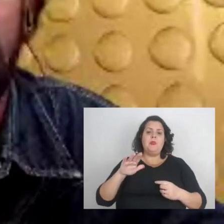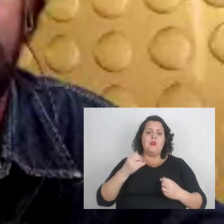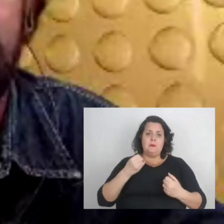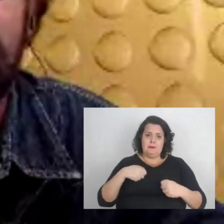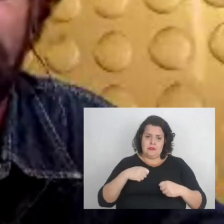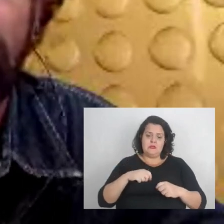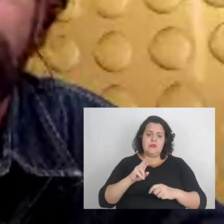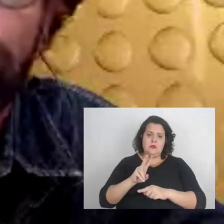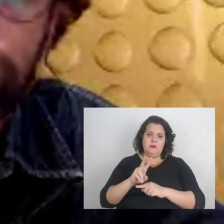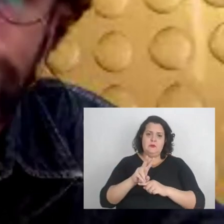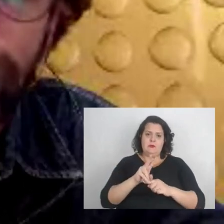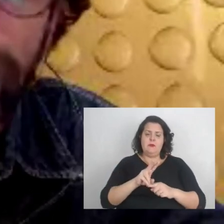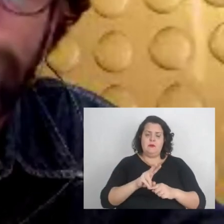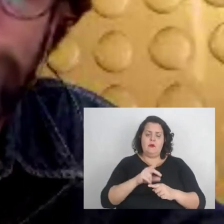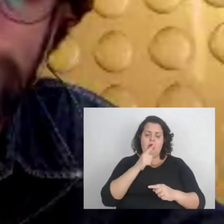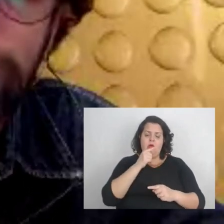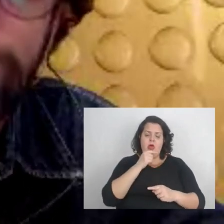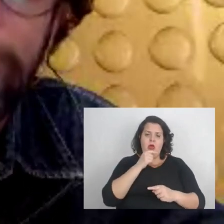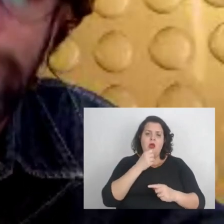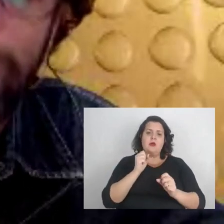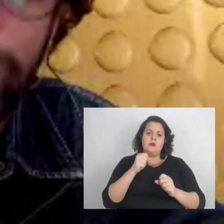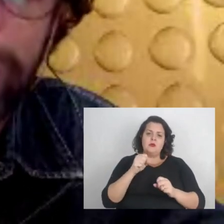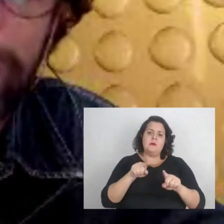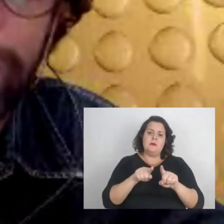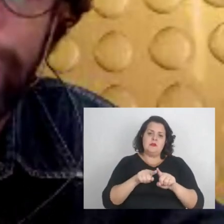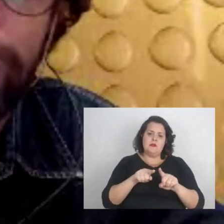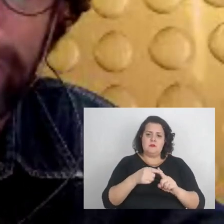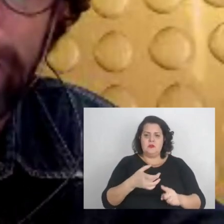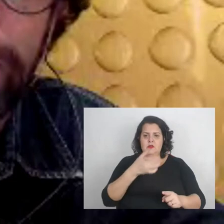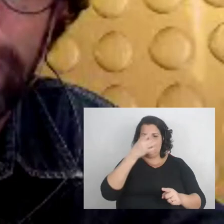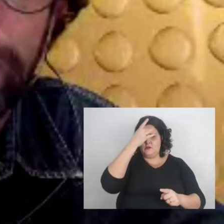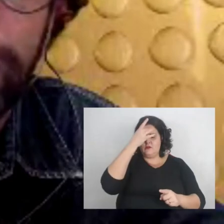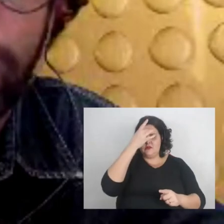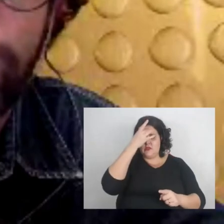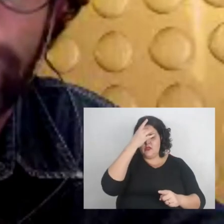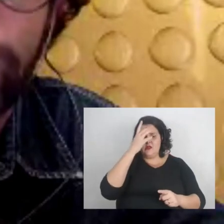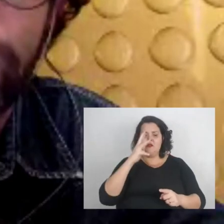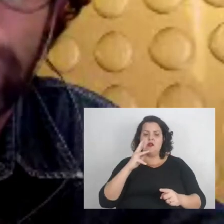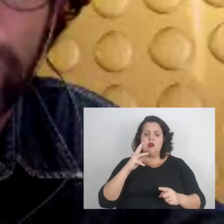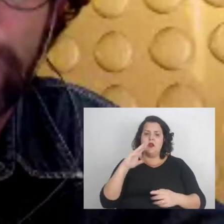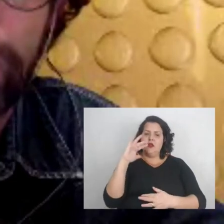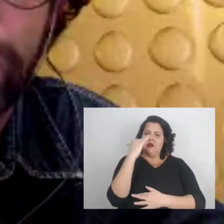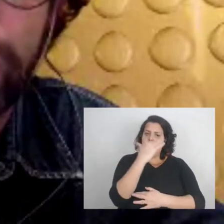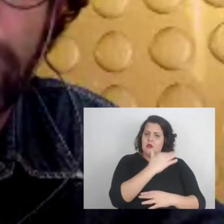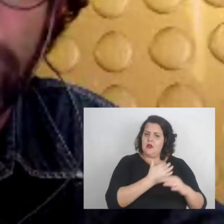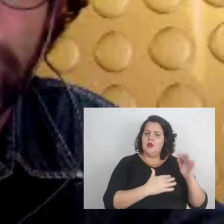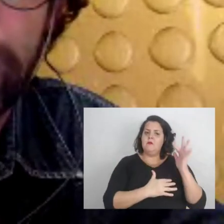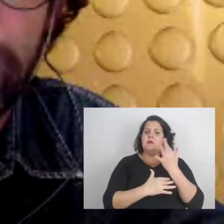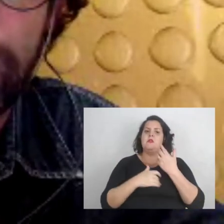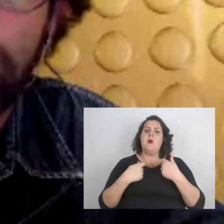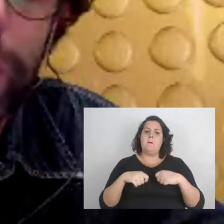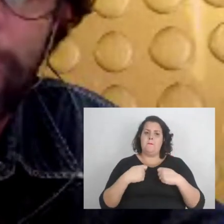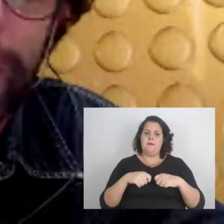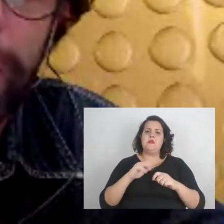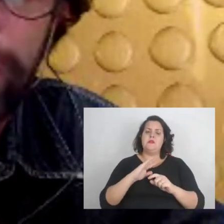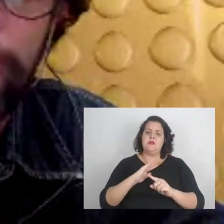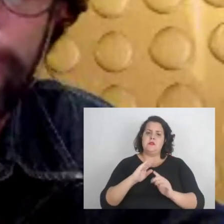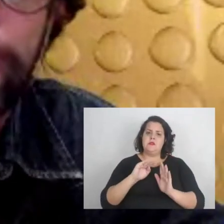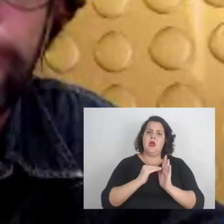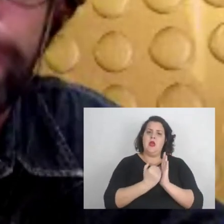no nosso país, por outro também a conscientização ambiental precisa evoluir bastante, né? Que é algo muito cotidiano e que as pessoas